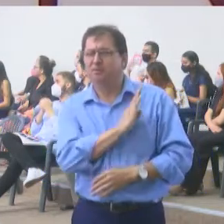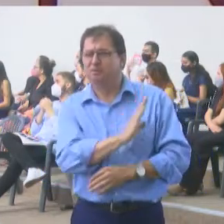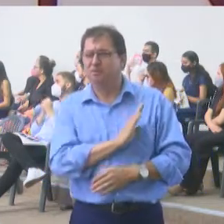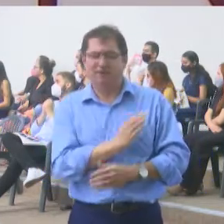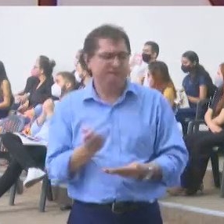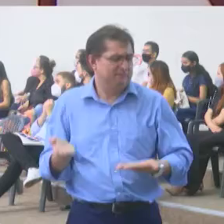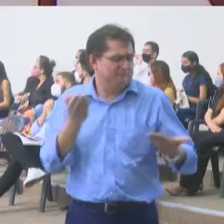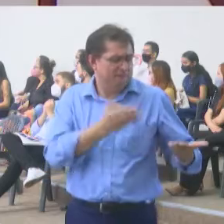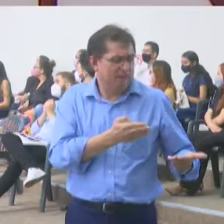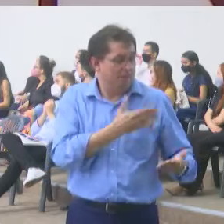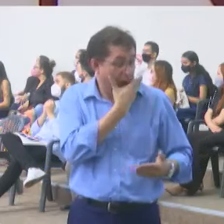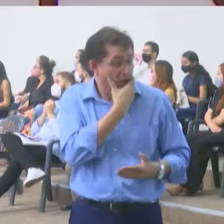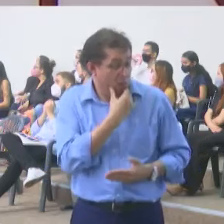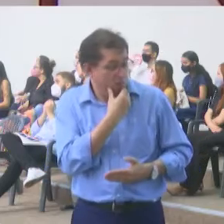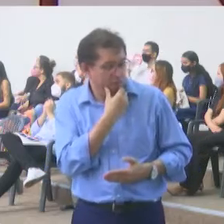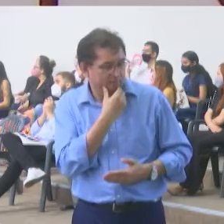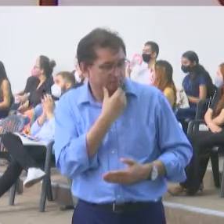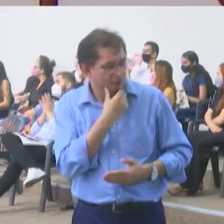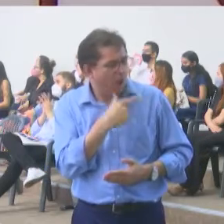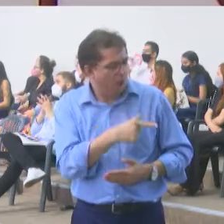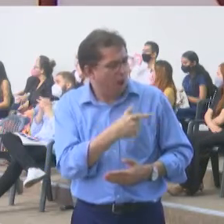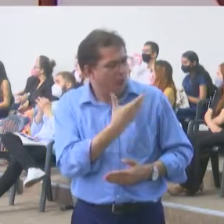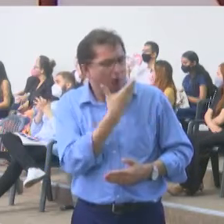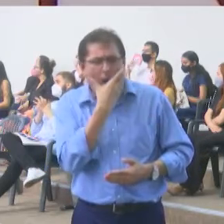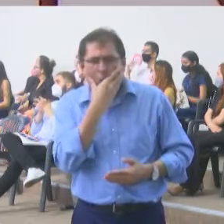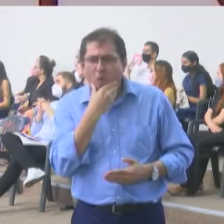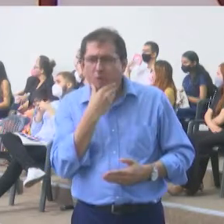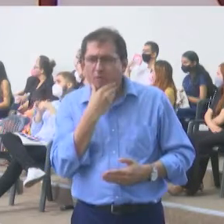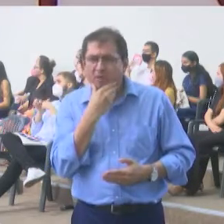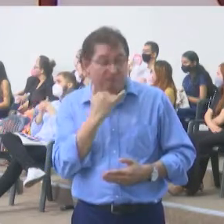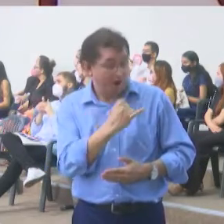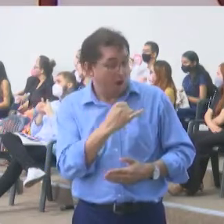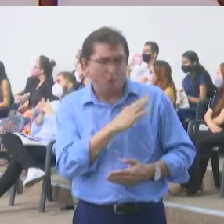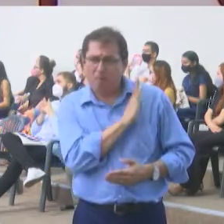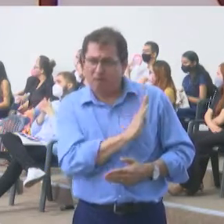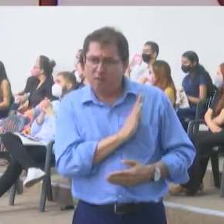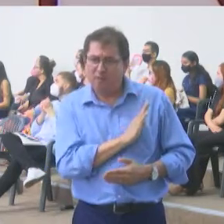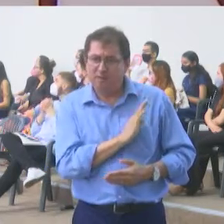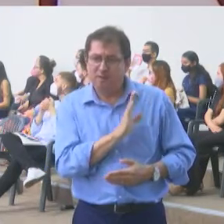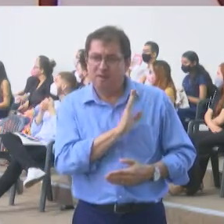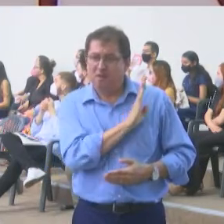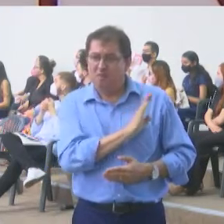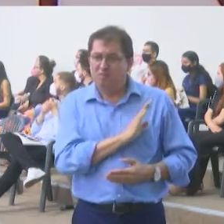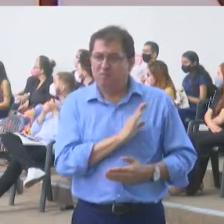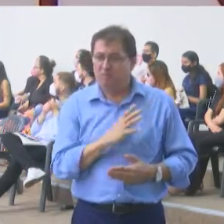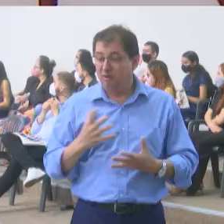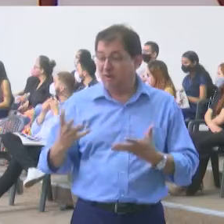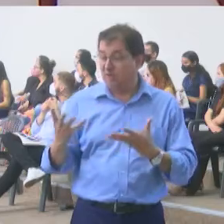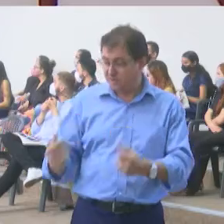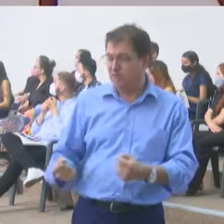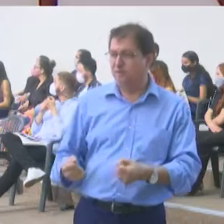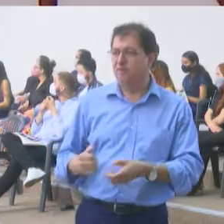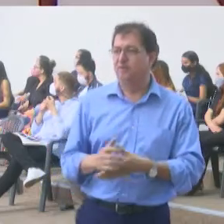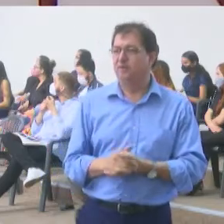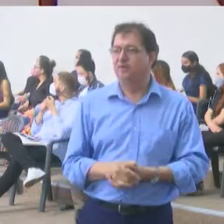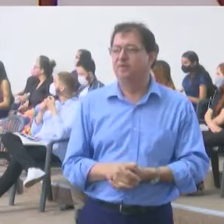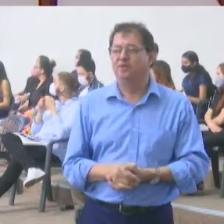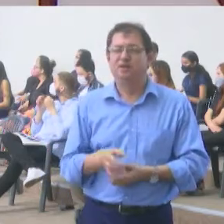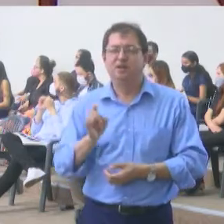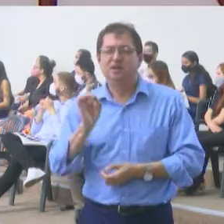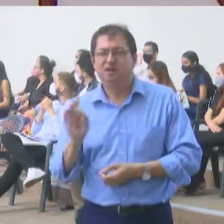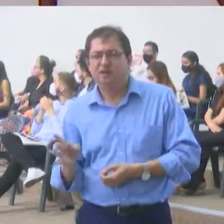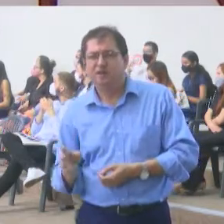disse: eu quero. Algo que ele não podia mais recusar. Deu para entender o que eu falei aqui nessa manhã, esse pedacinho? Só que aí,